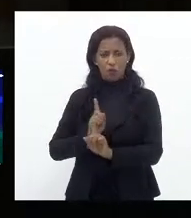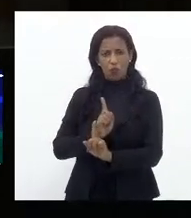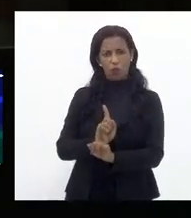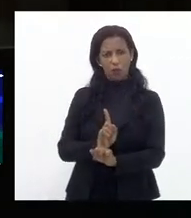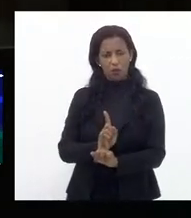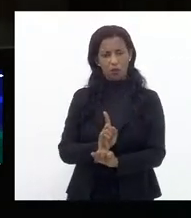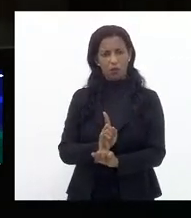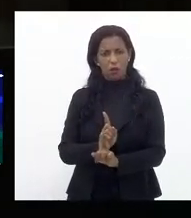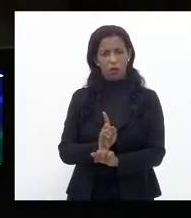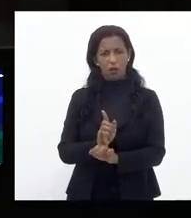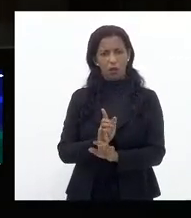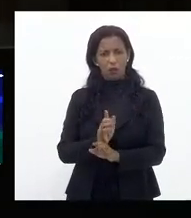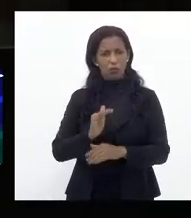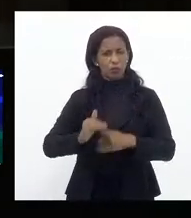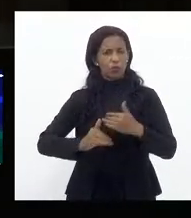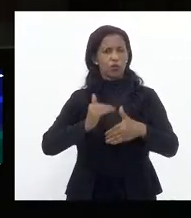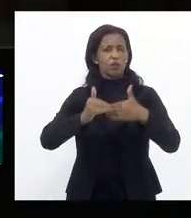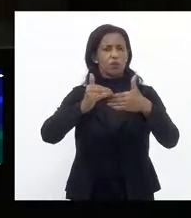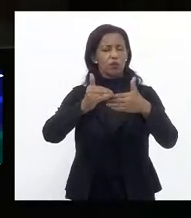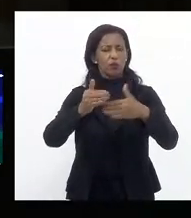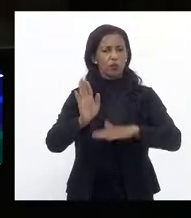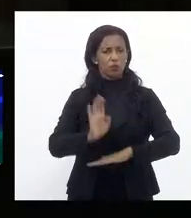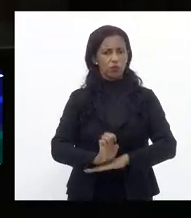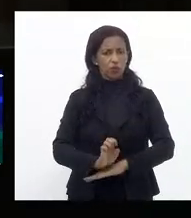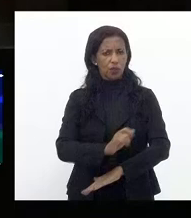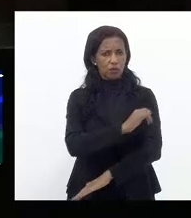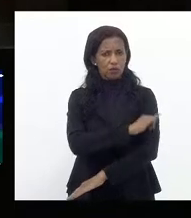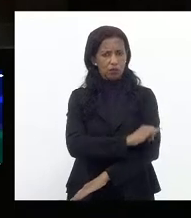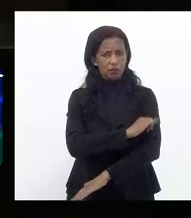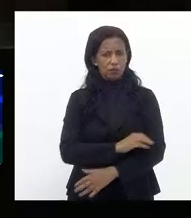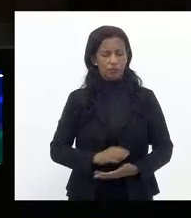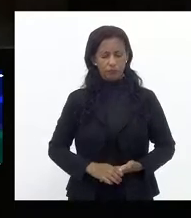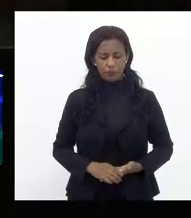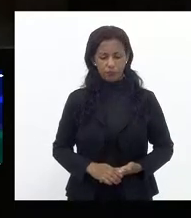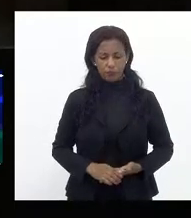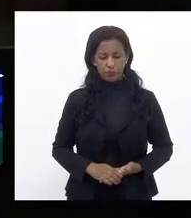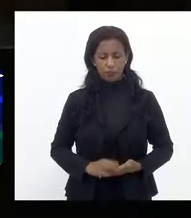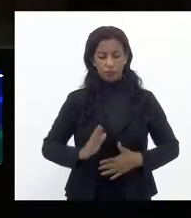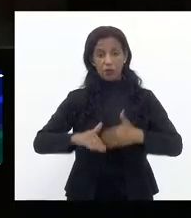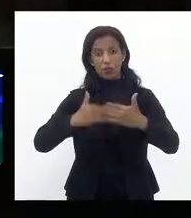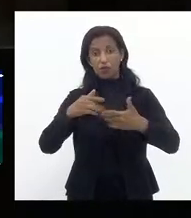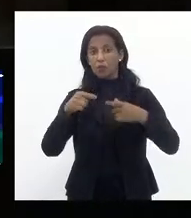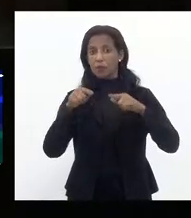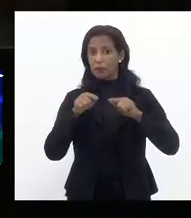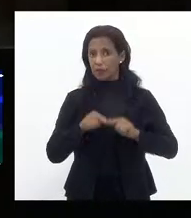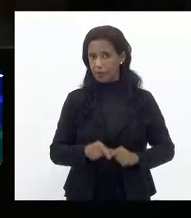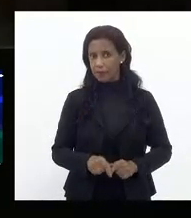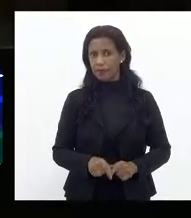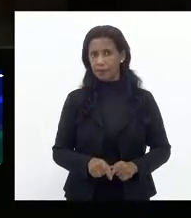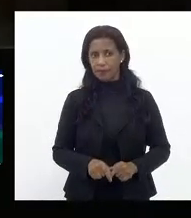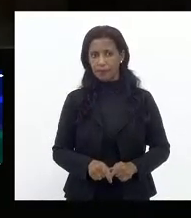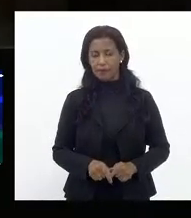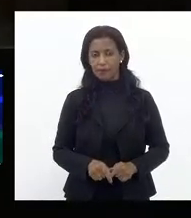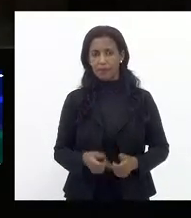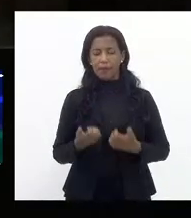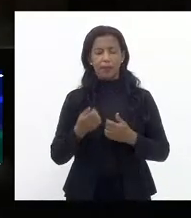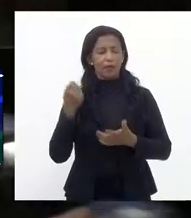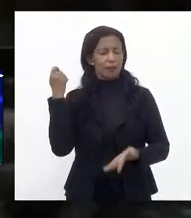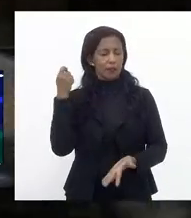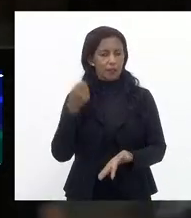para o pleno desenvolvimento do Estado do Rio de Janeiro, desenvolvimento este que